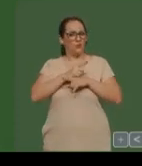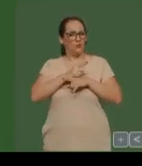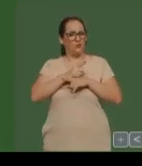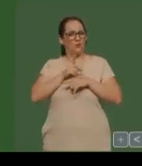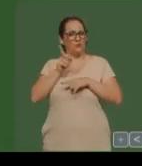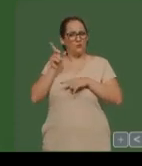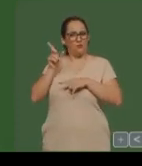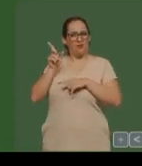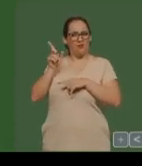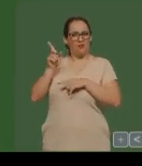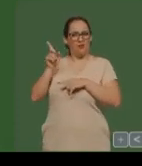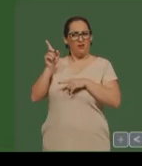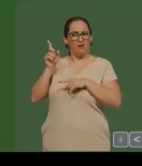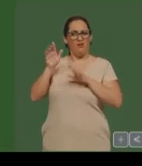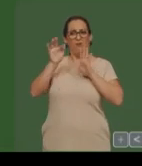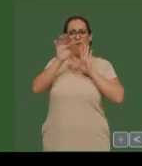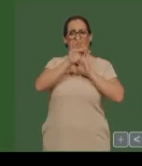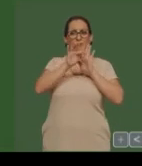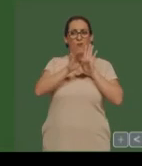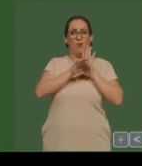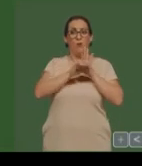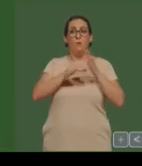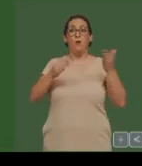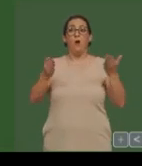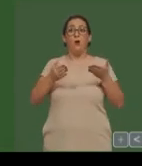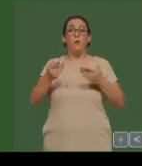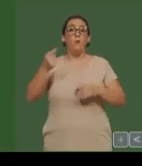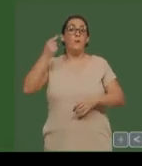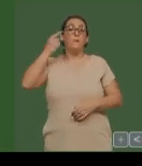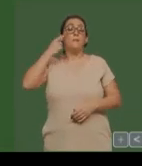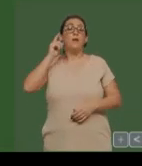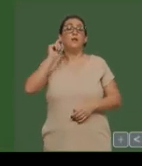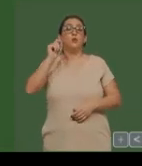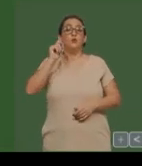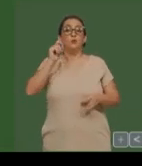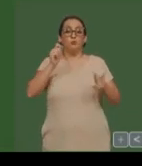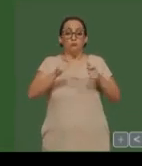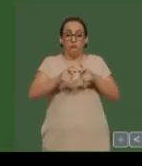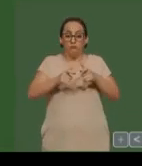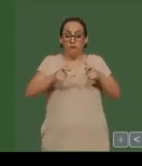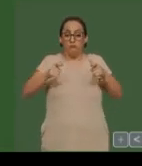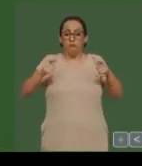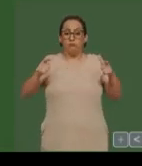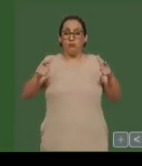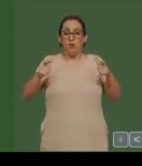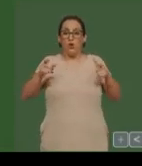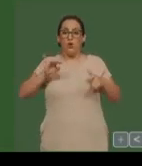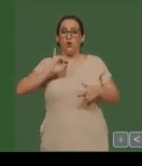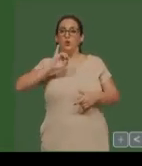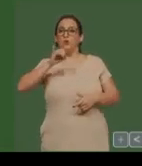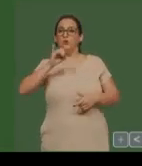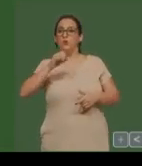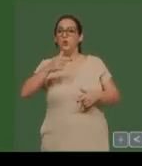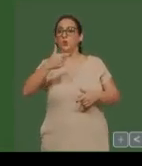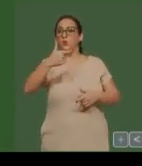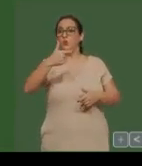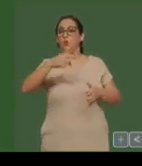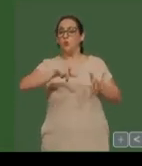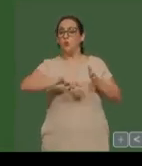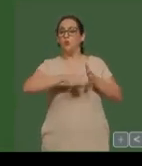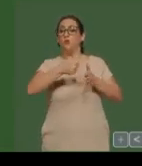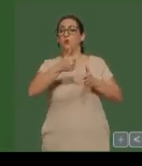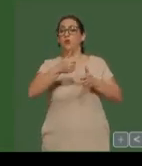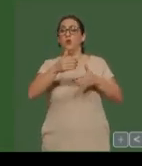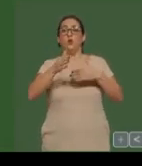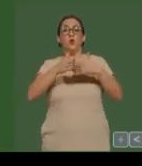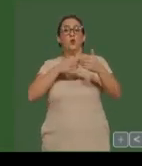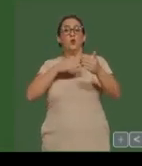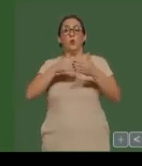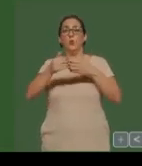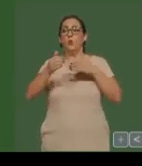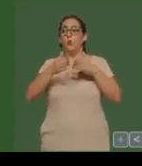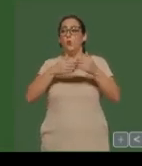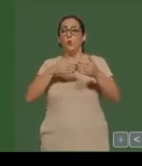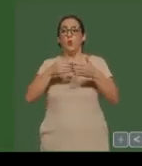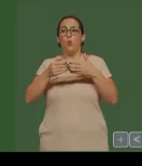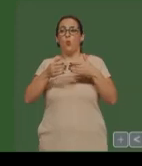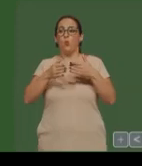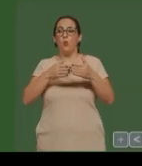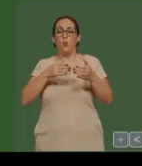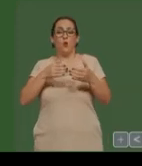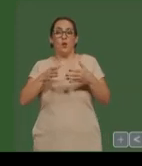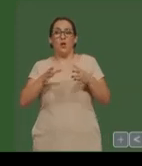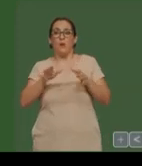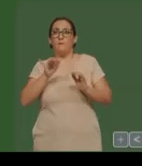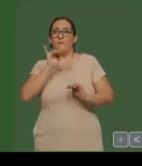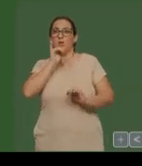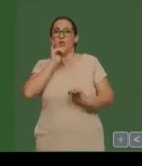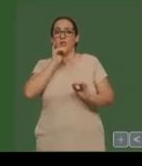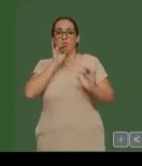pense em termos de dimensão. Se você duplica o raio da esfera, qualquer dimensão que for linear, por exemplo, o